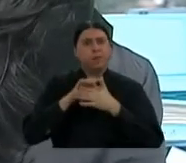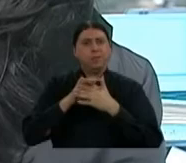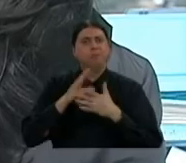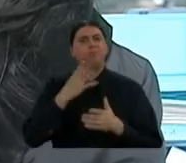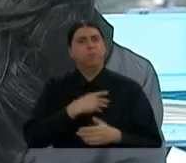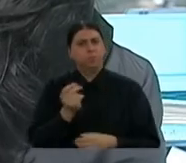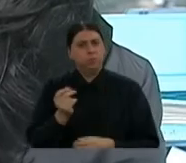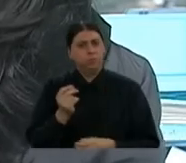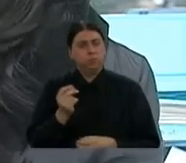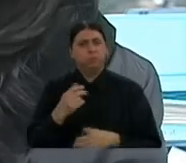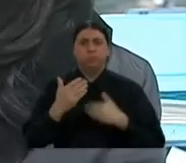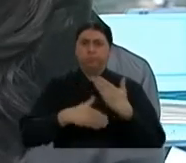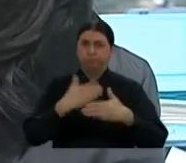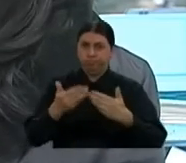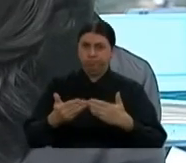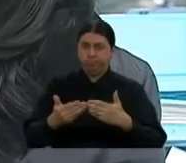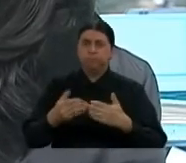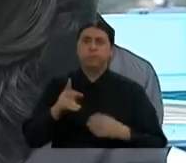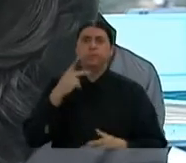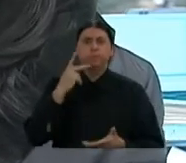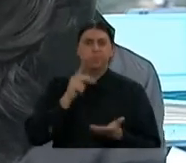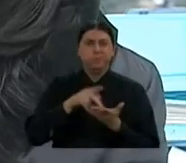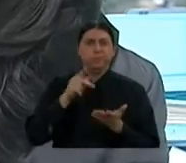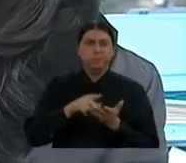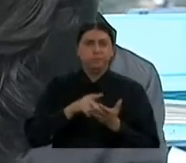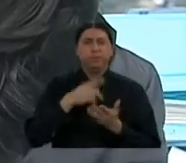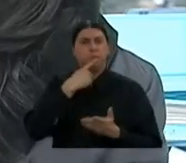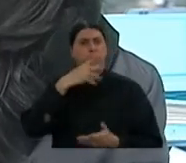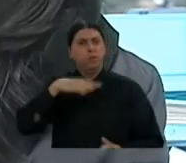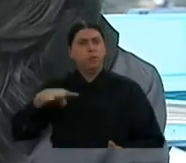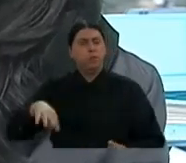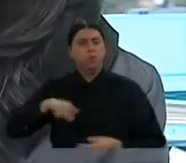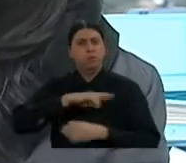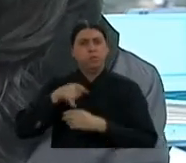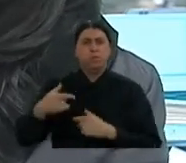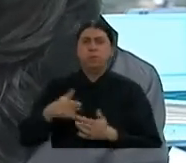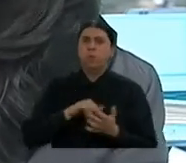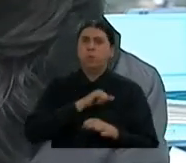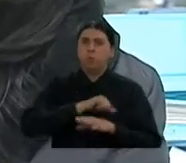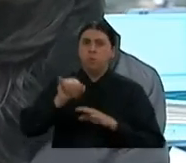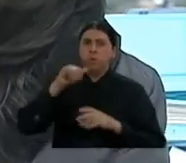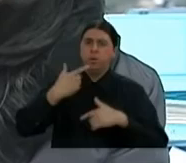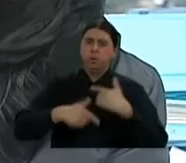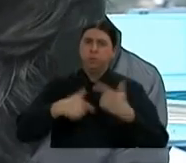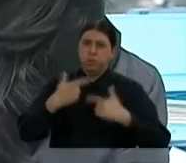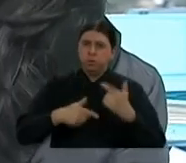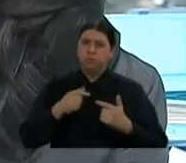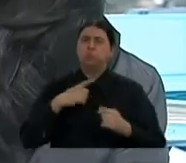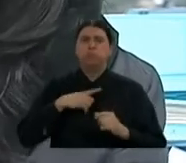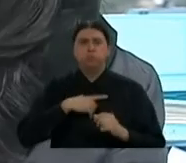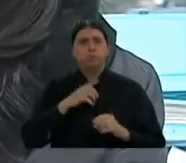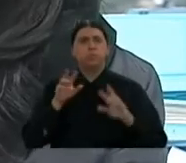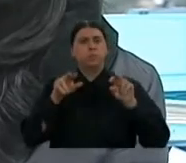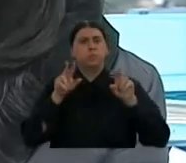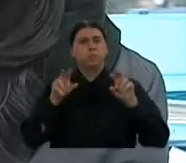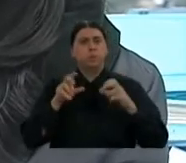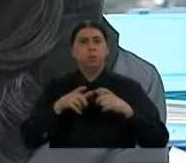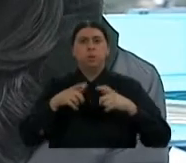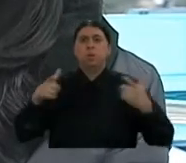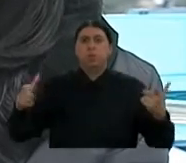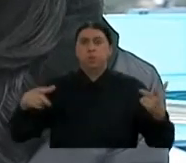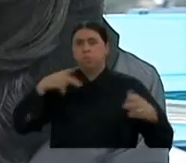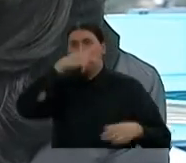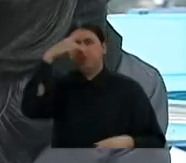foi a partir das da realidade dessas crianças que nós conseguimos trabalhar com esses pretendentes a questão da ampliação do